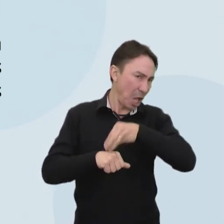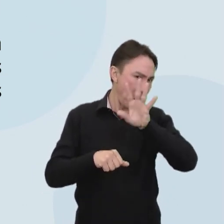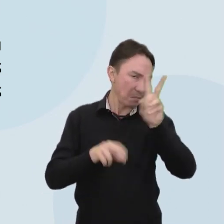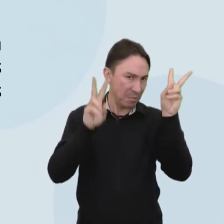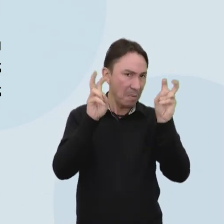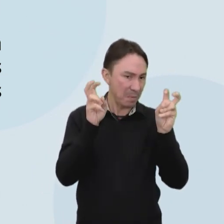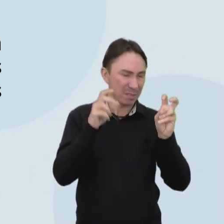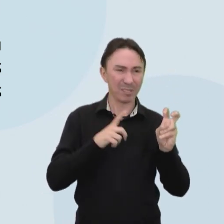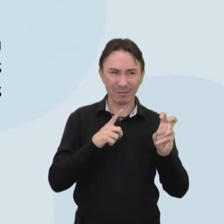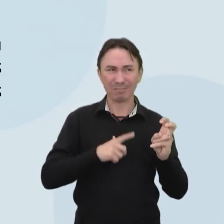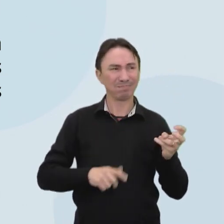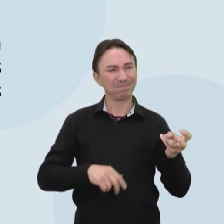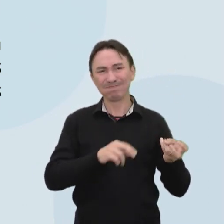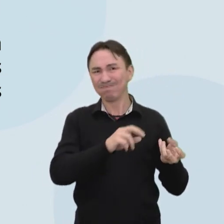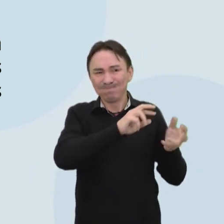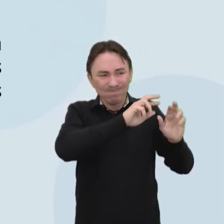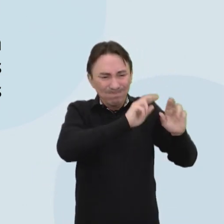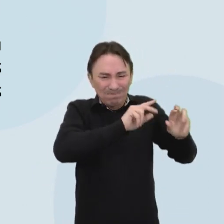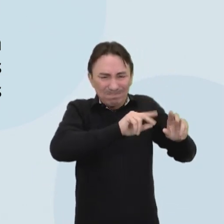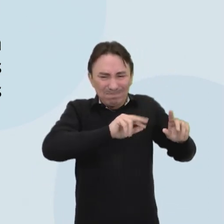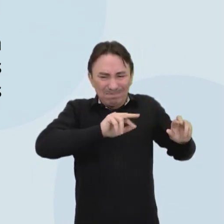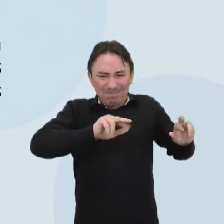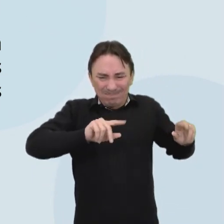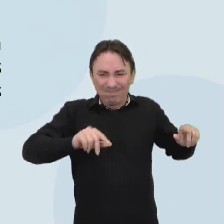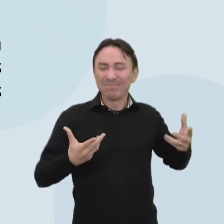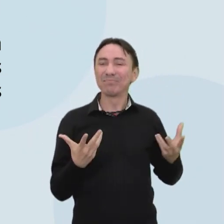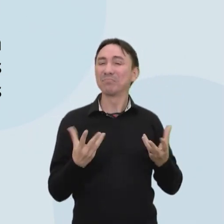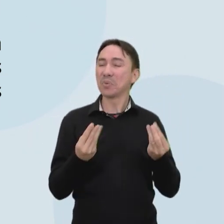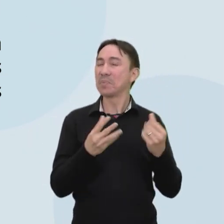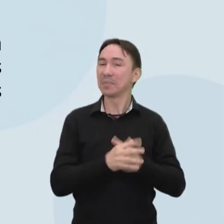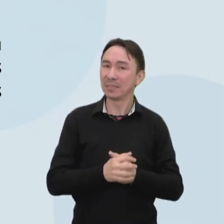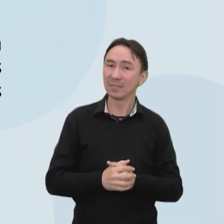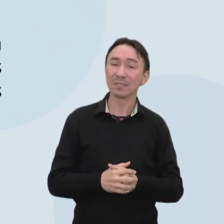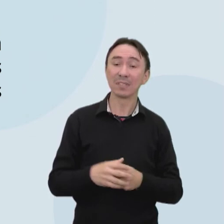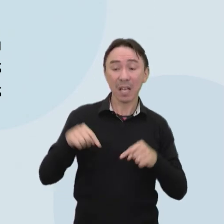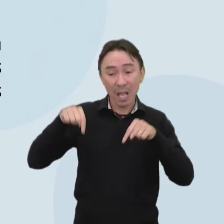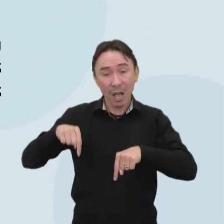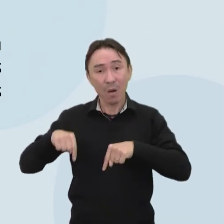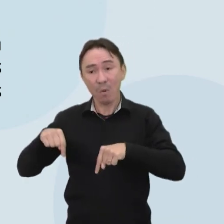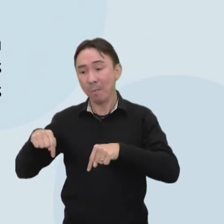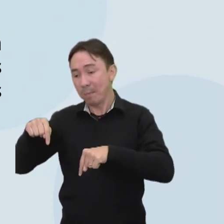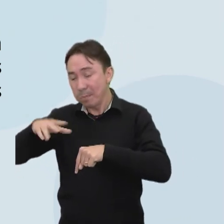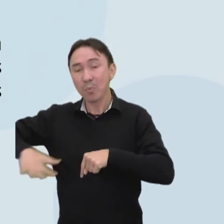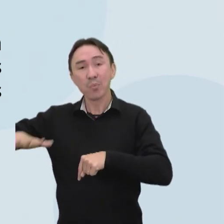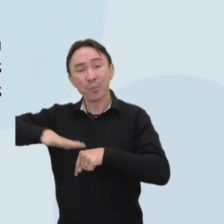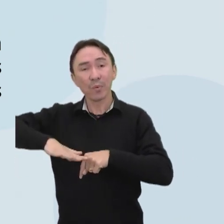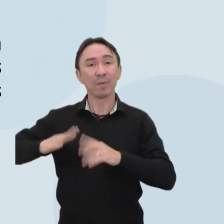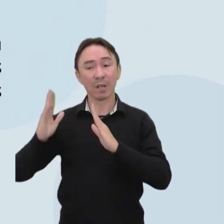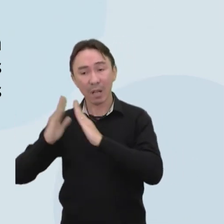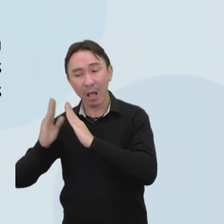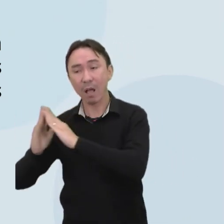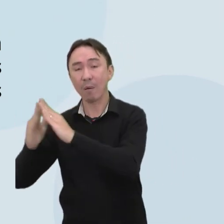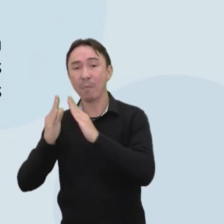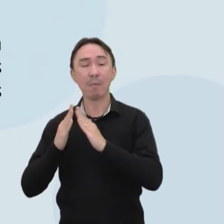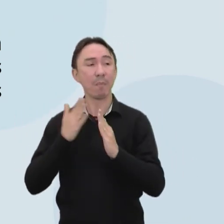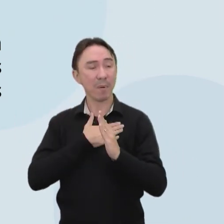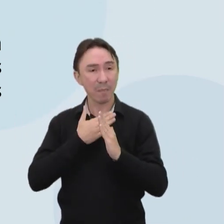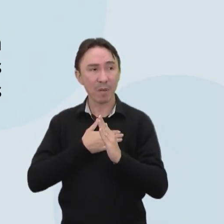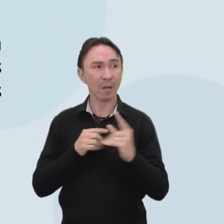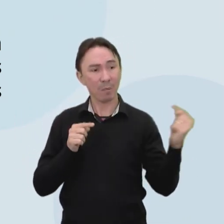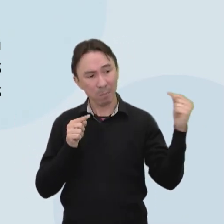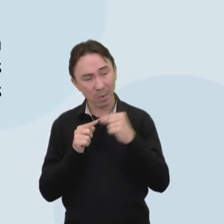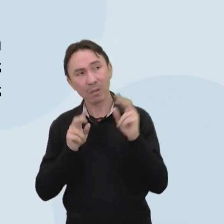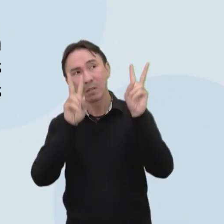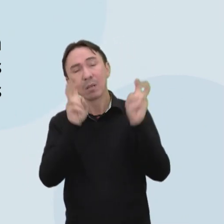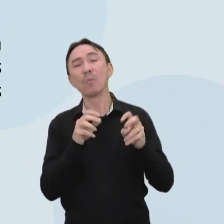diversas outras, né? Qual que faz mais sentido para a minha localidade, para onde eu moro, para onde eu estudo, né? Para o local que eu convivo.